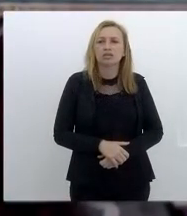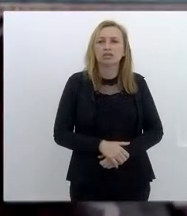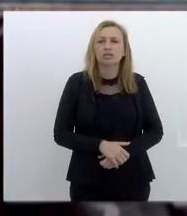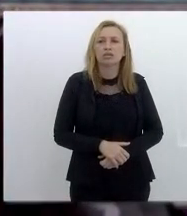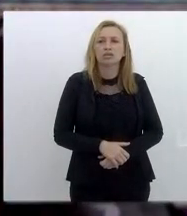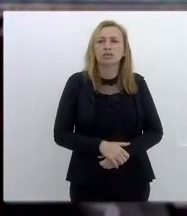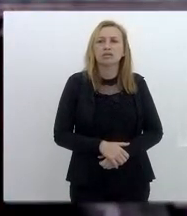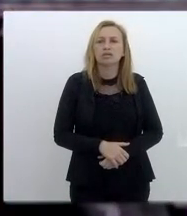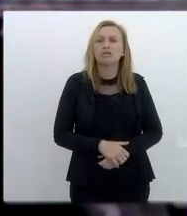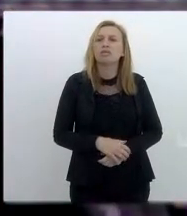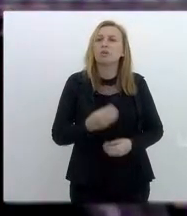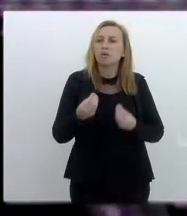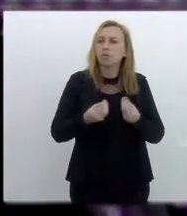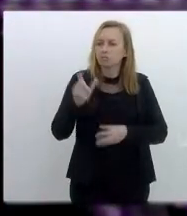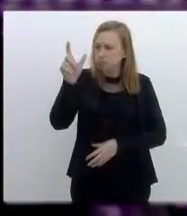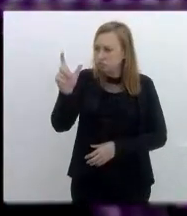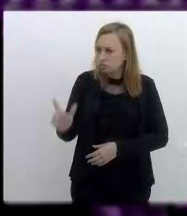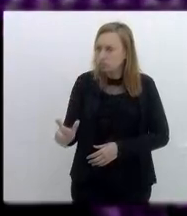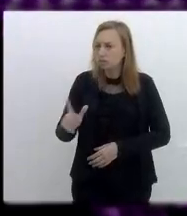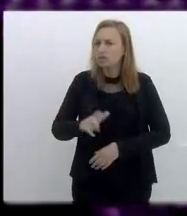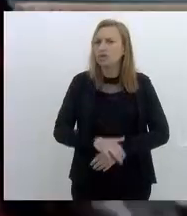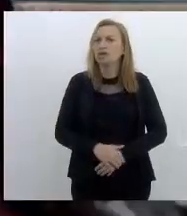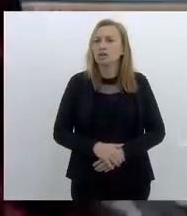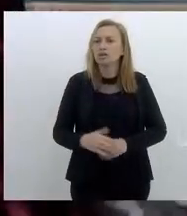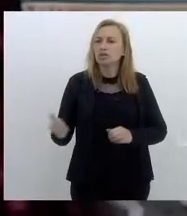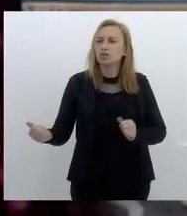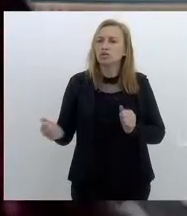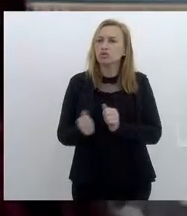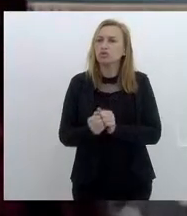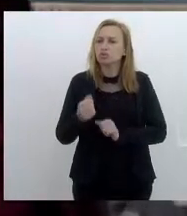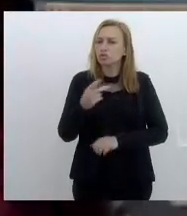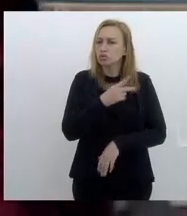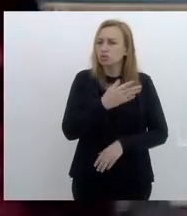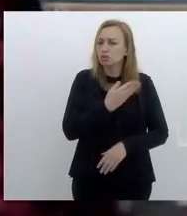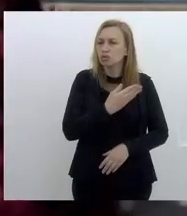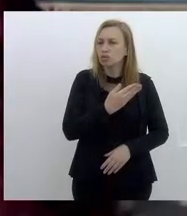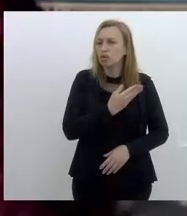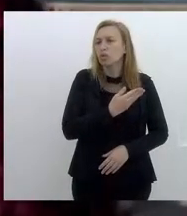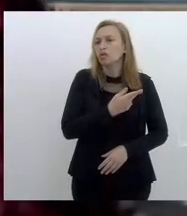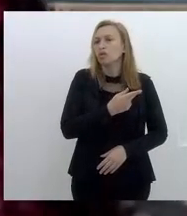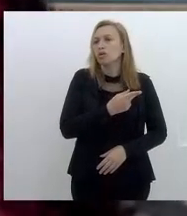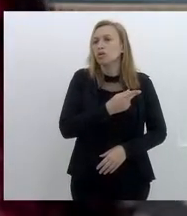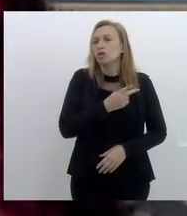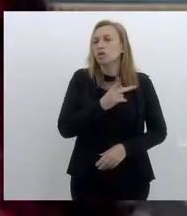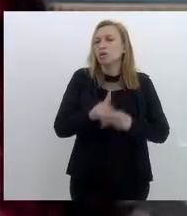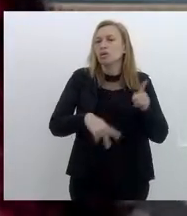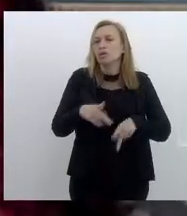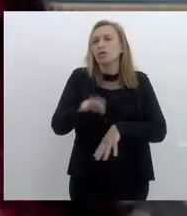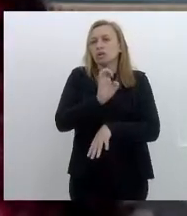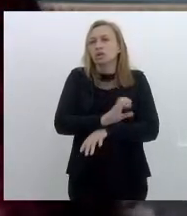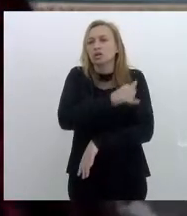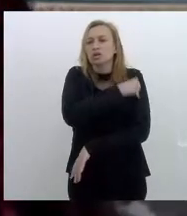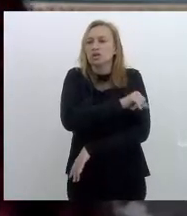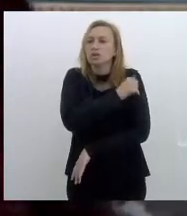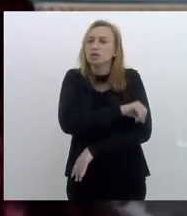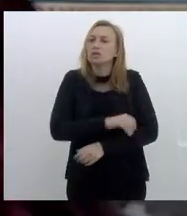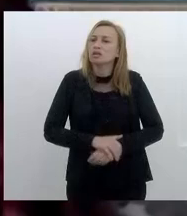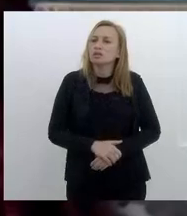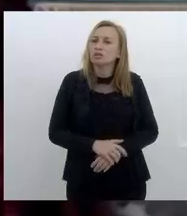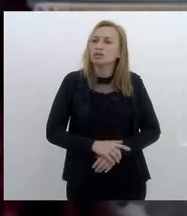a figura que ao lado do povo do Estado do Rio de Janeiro já concluindo seu presidente